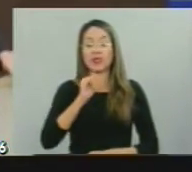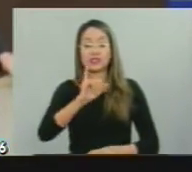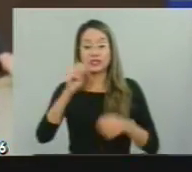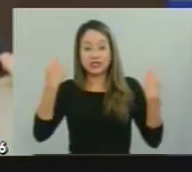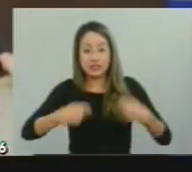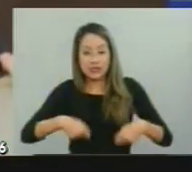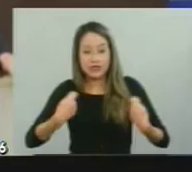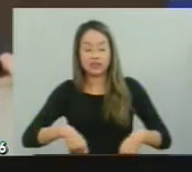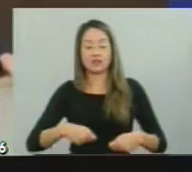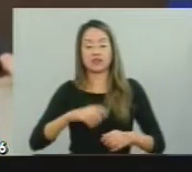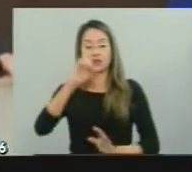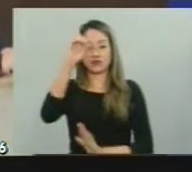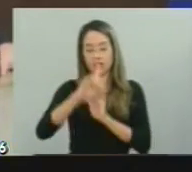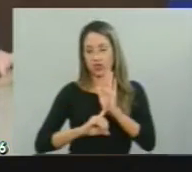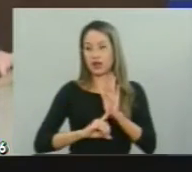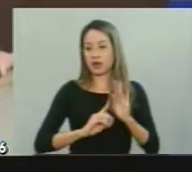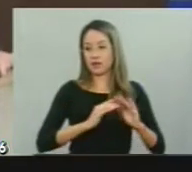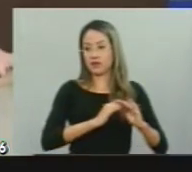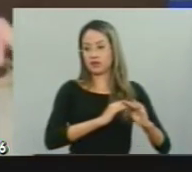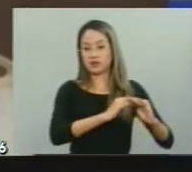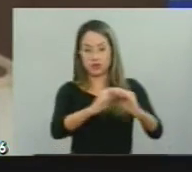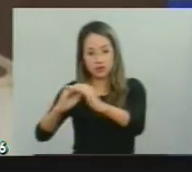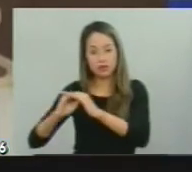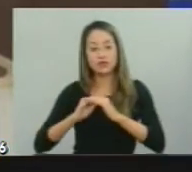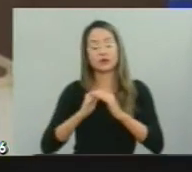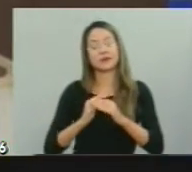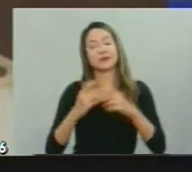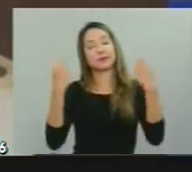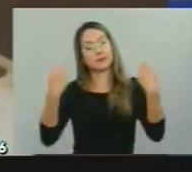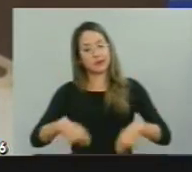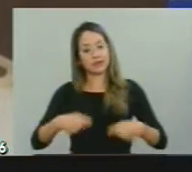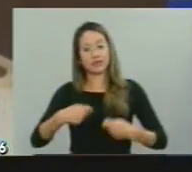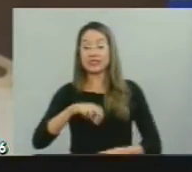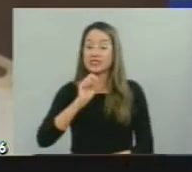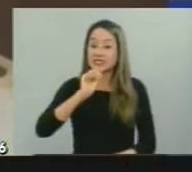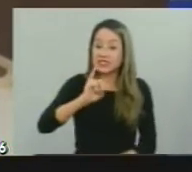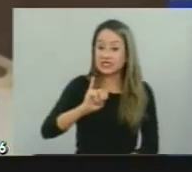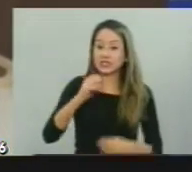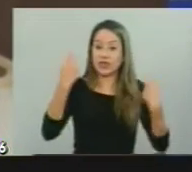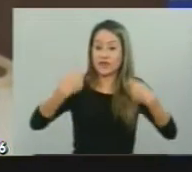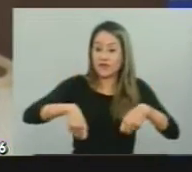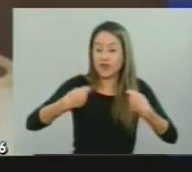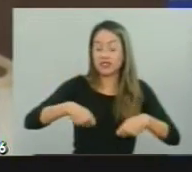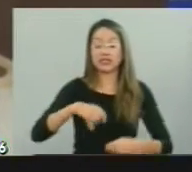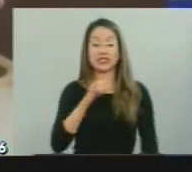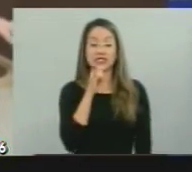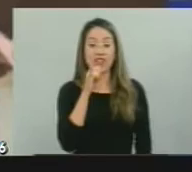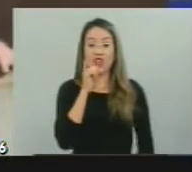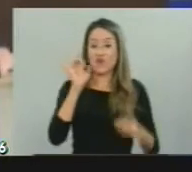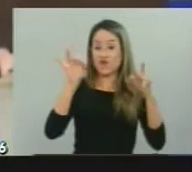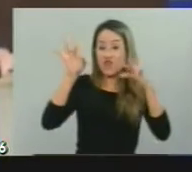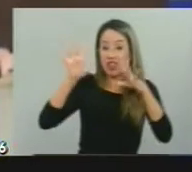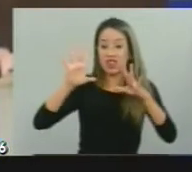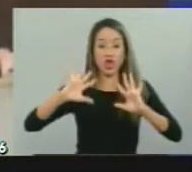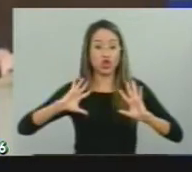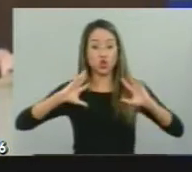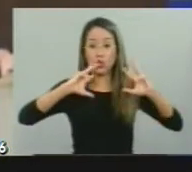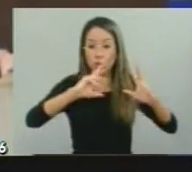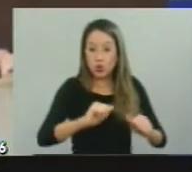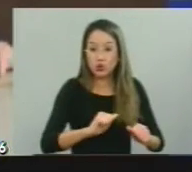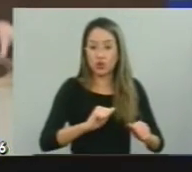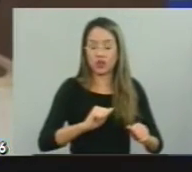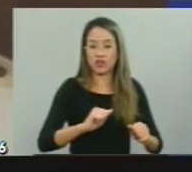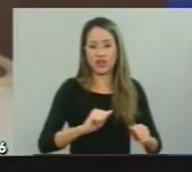restringir a democracia, o farão. Se for necessário vender tudo que é público, o